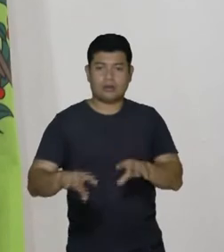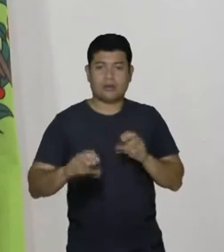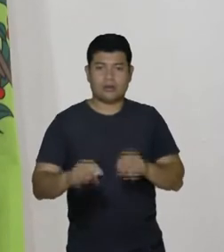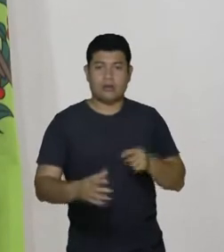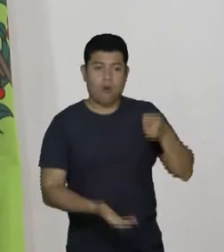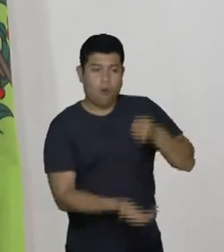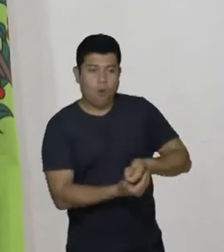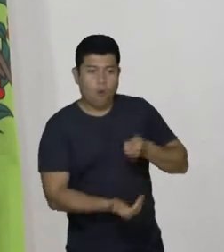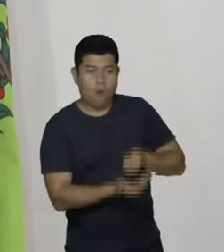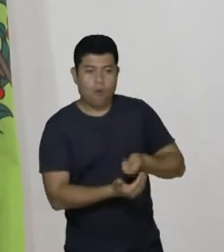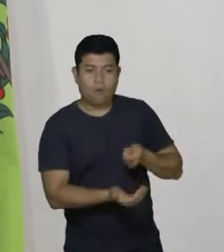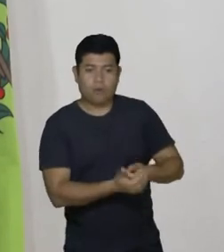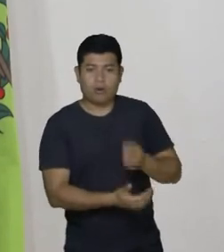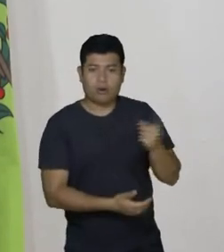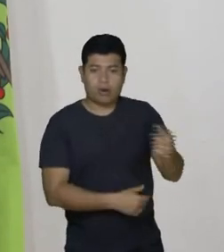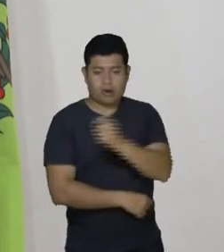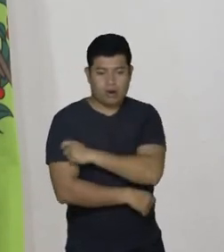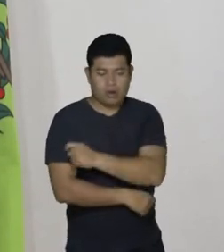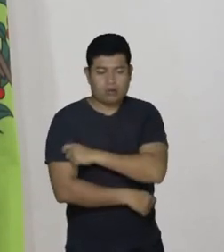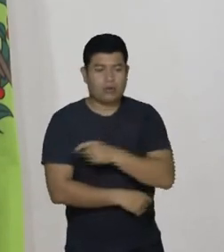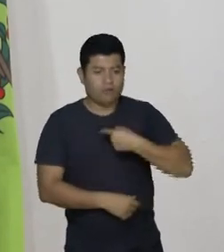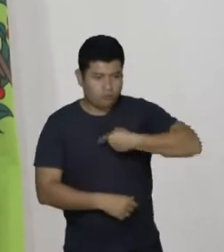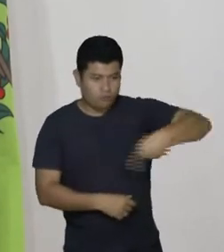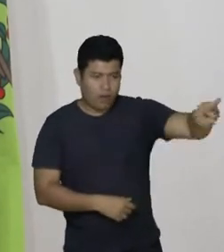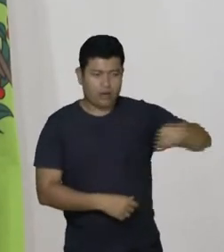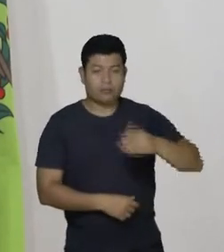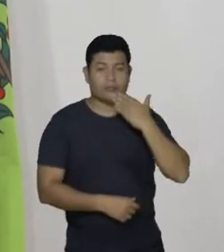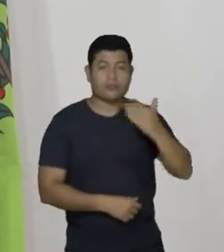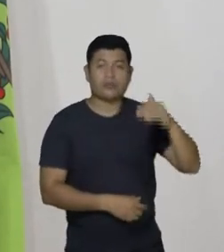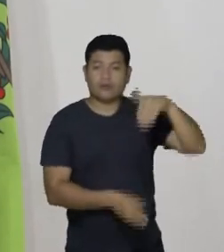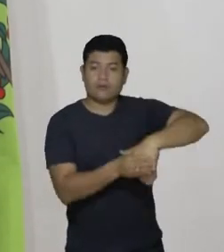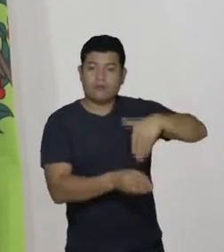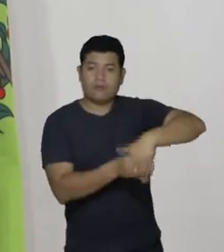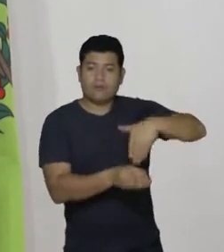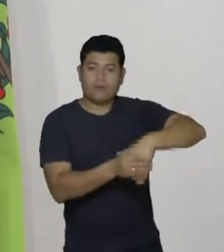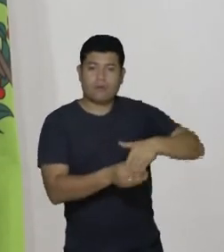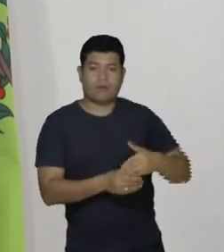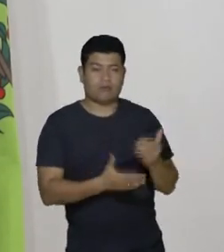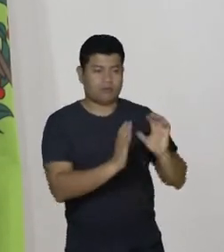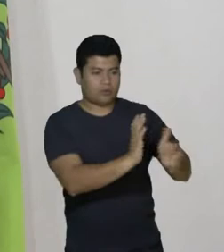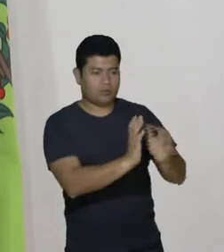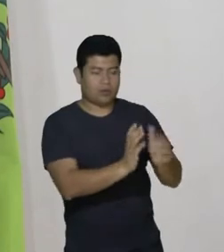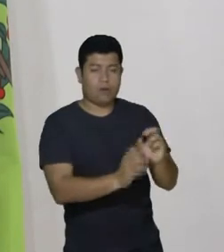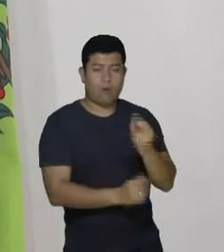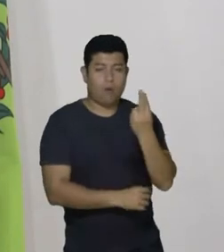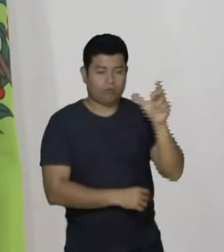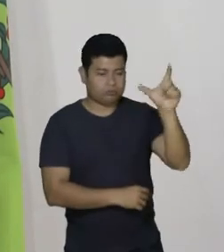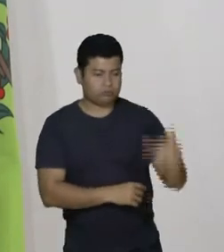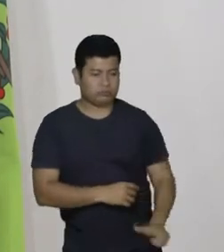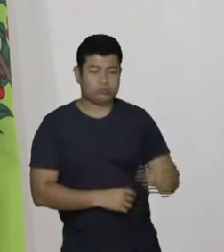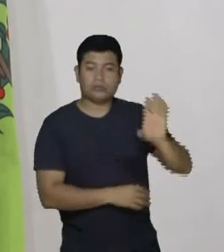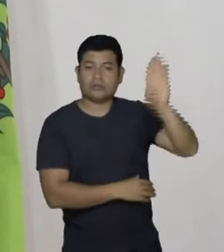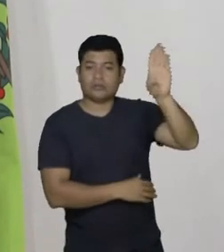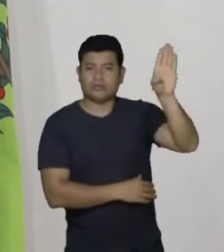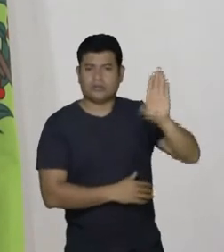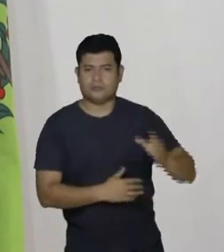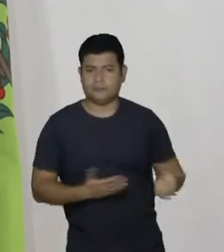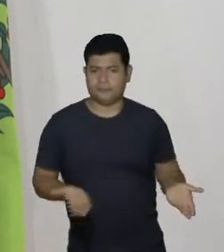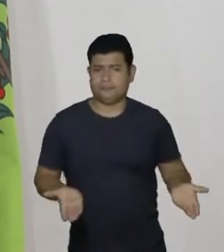obrigar os alunos a irem para a rua pedir votos para um determinado candidato. Volto a